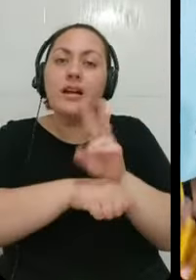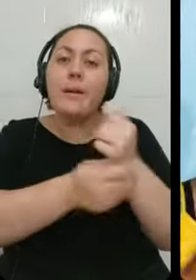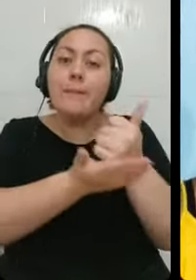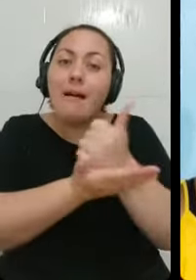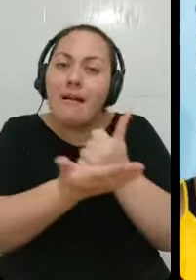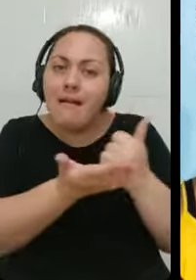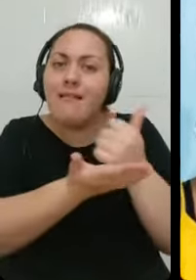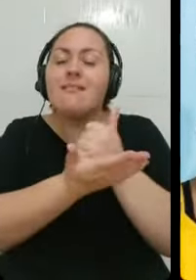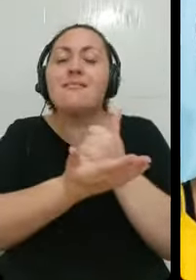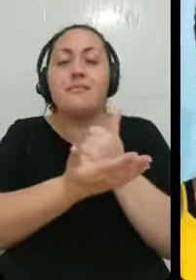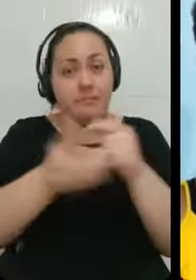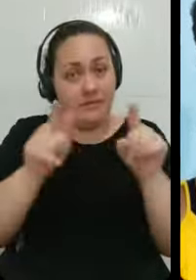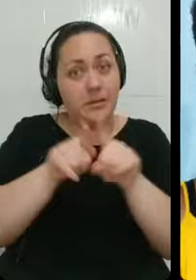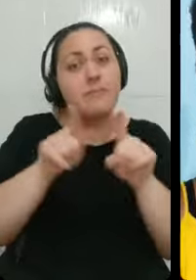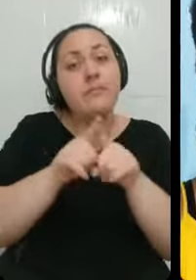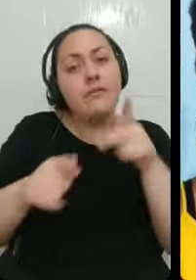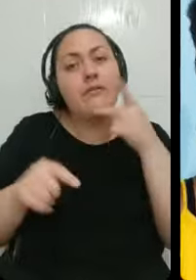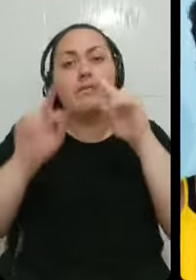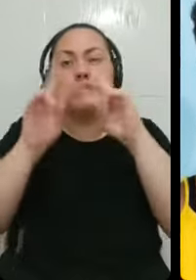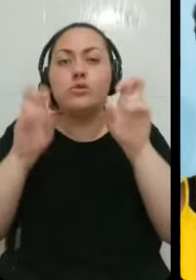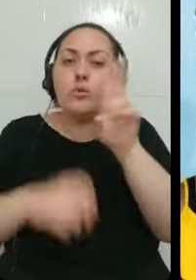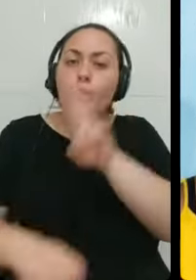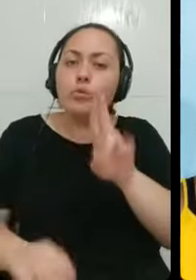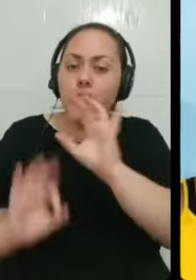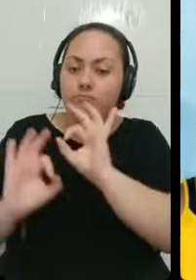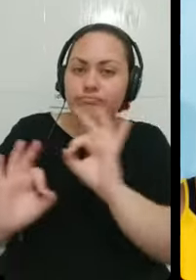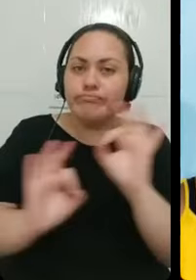Também a gente fala sobre, né, o uso racional de medicamentos.